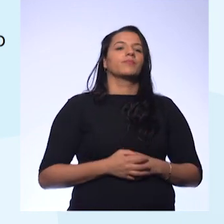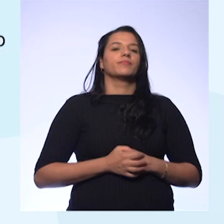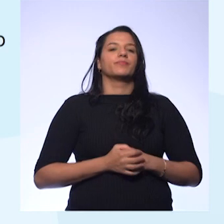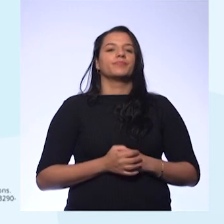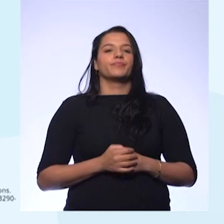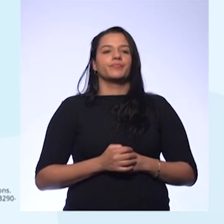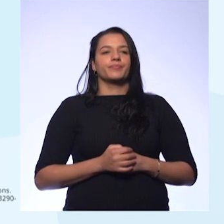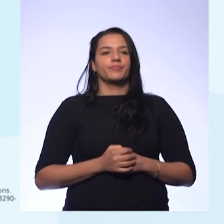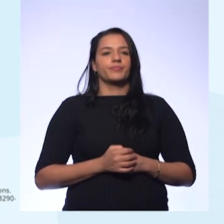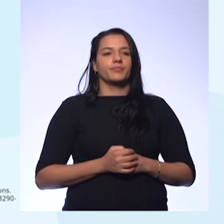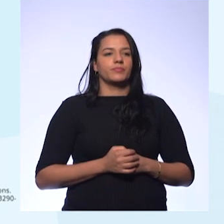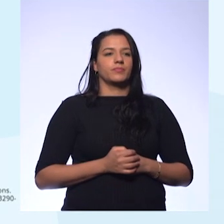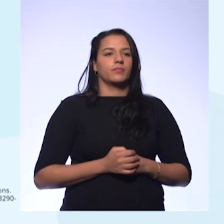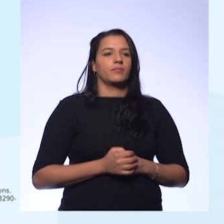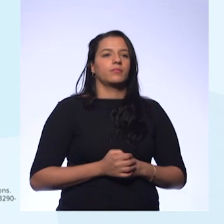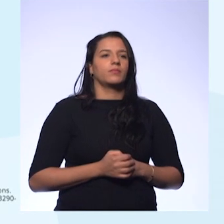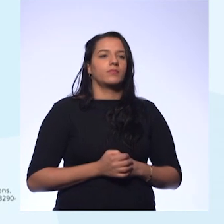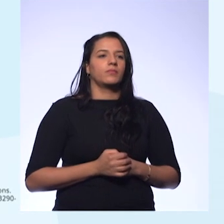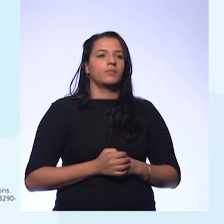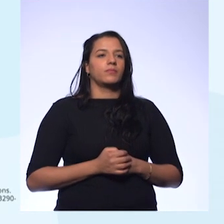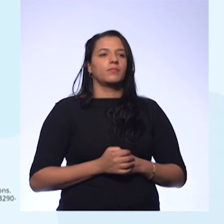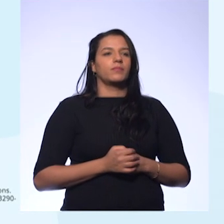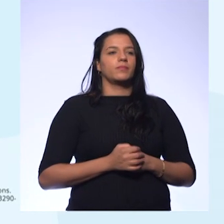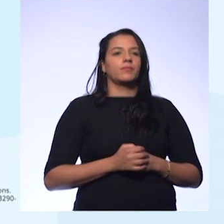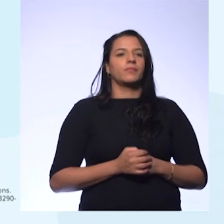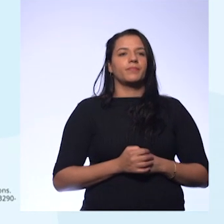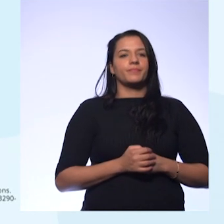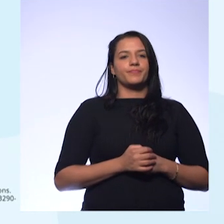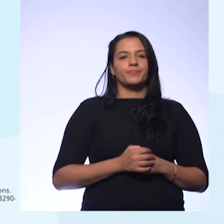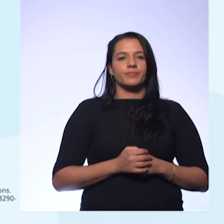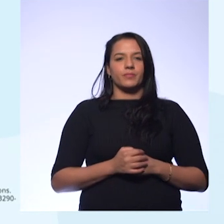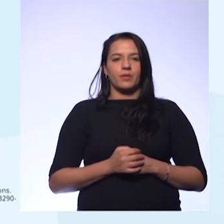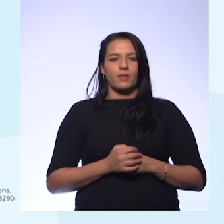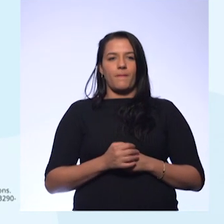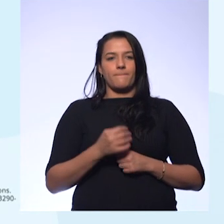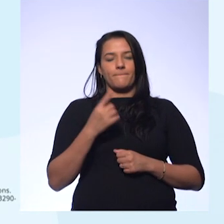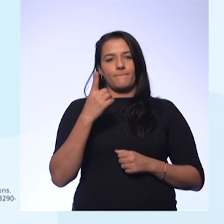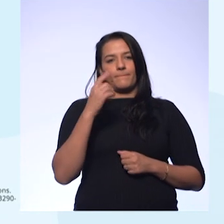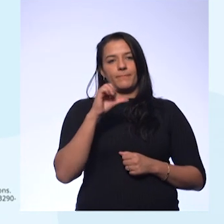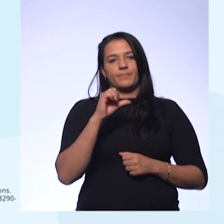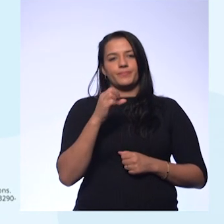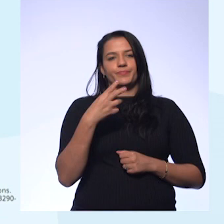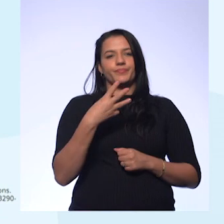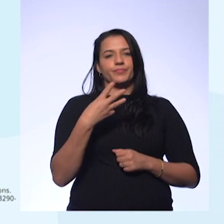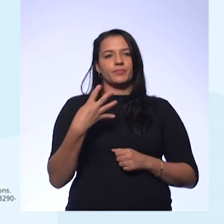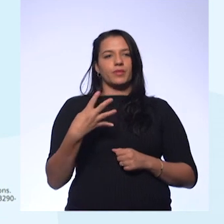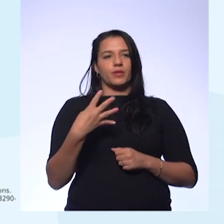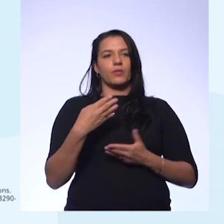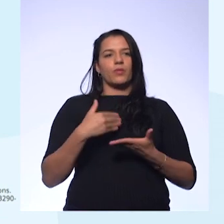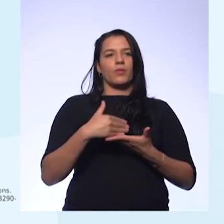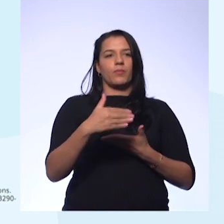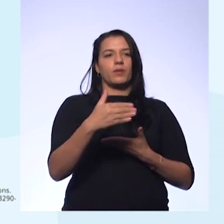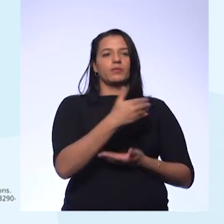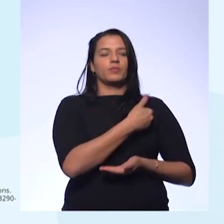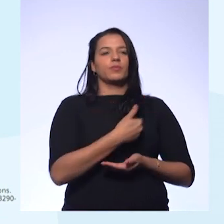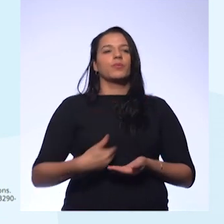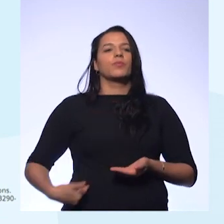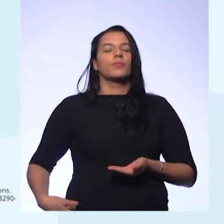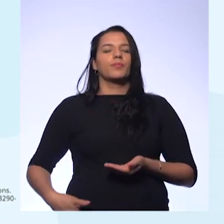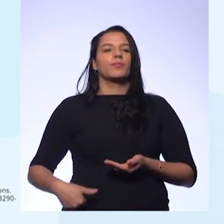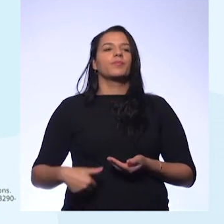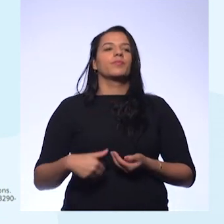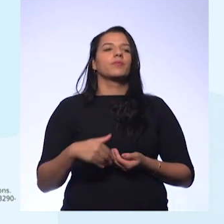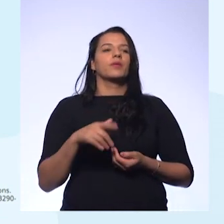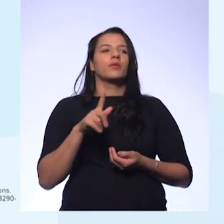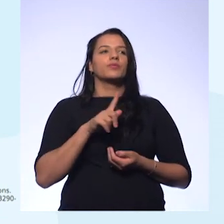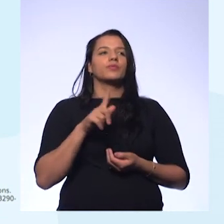Tá? Então, olha só, a partir de 1934 começa o chamado governo constitucional. O Getúlio Vargas